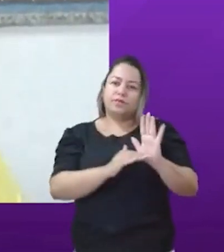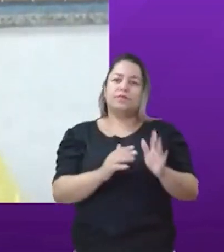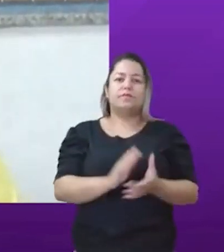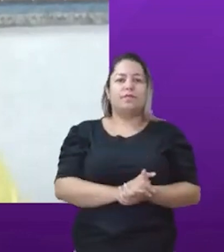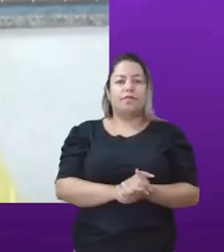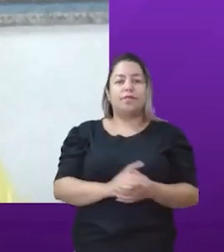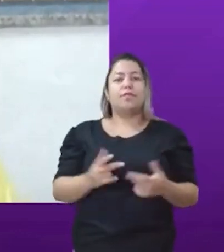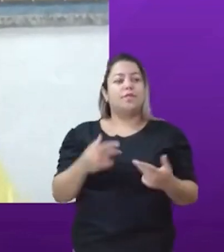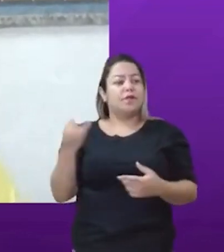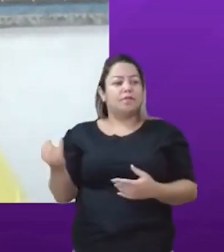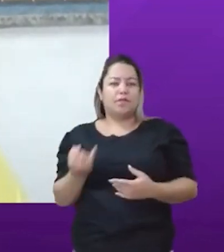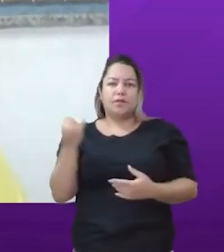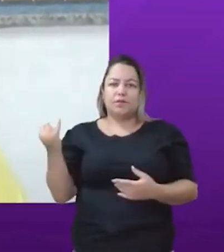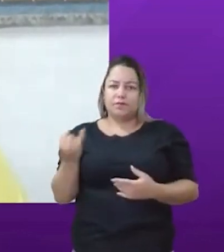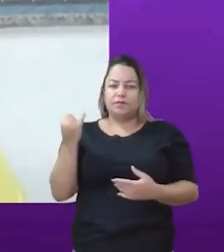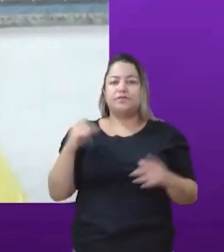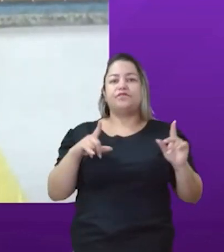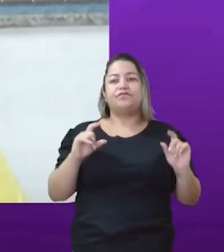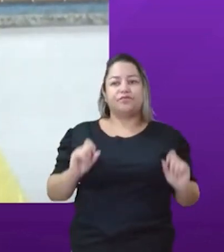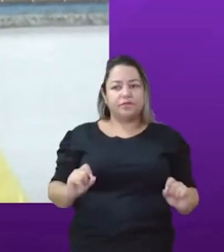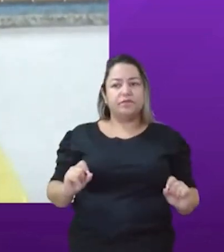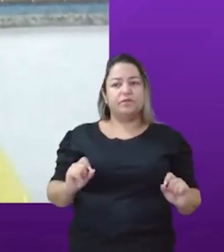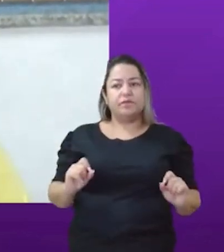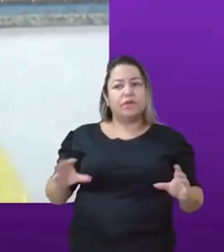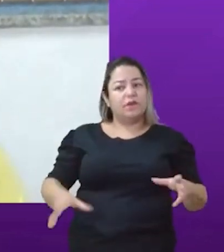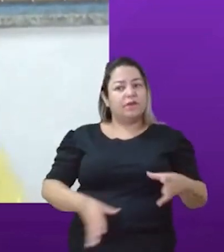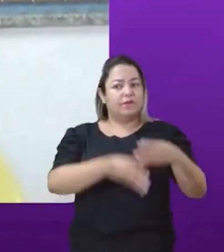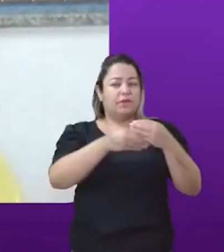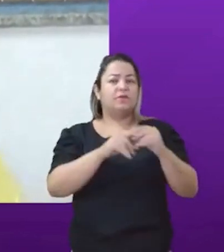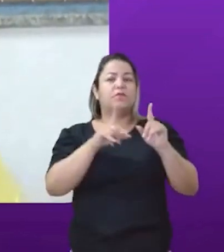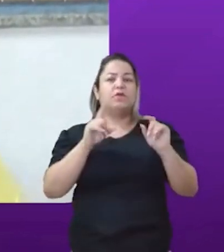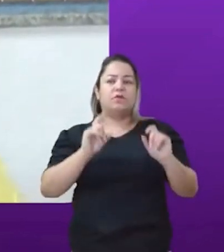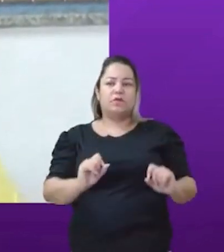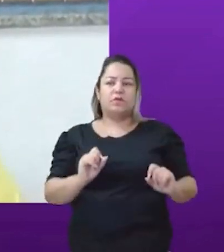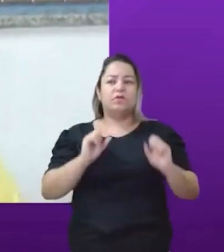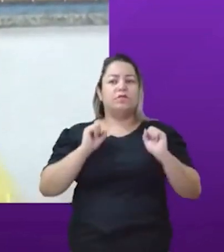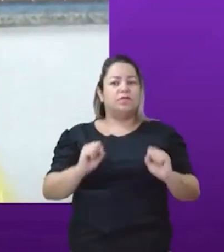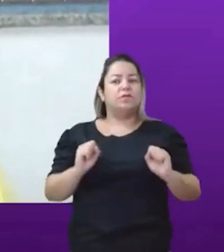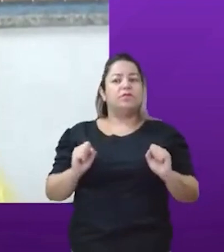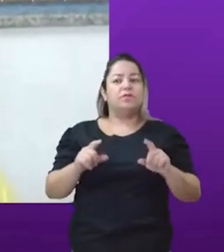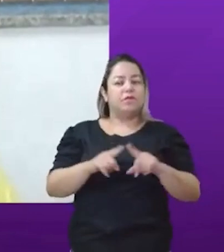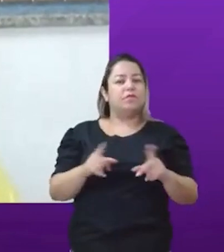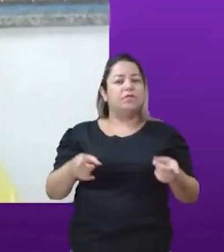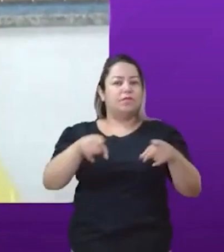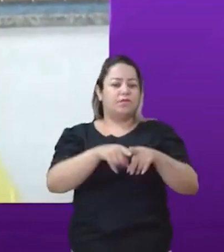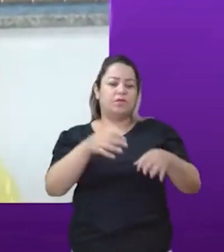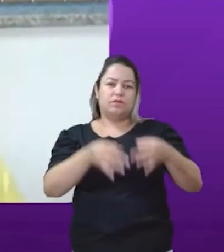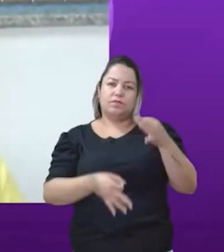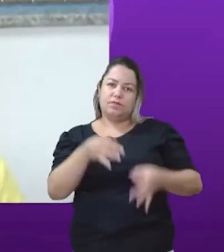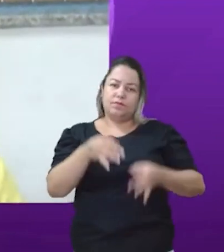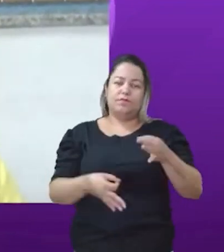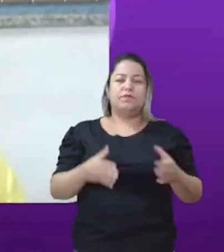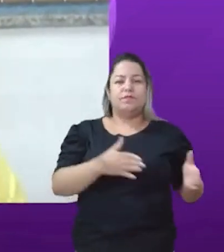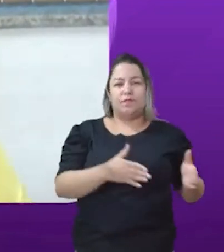algumas competências importantes. Ele atribui ao Poder Executivo, em parceria com o Poder Judiciário,